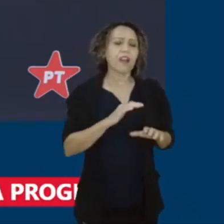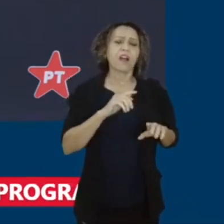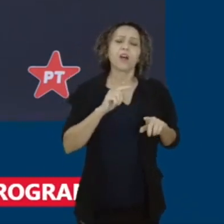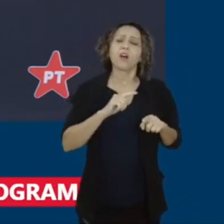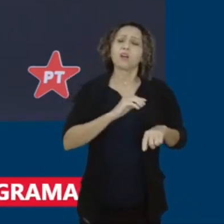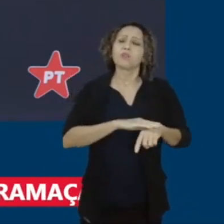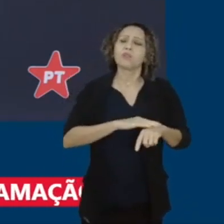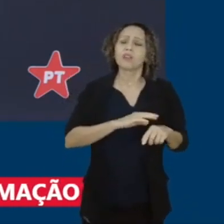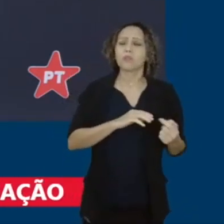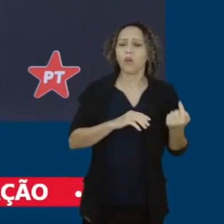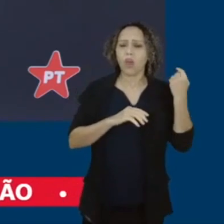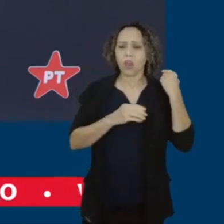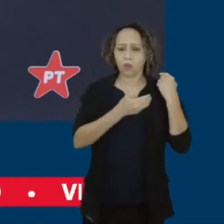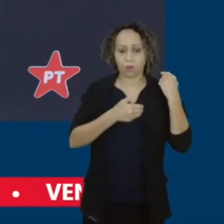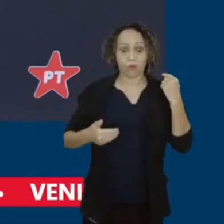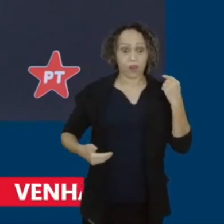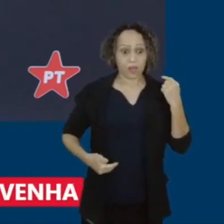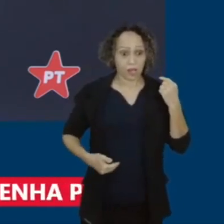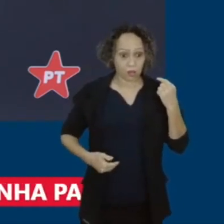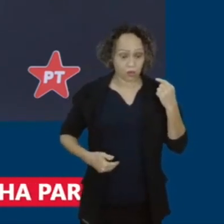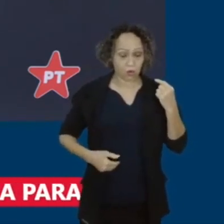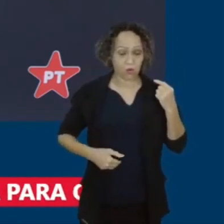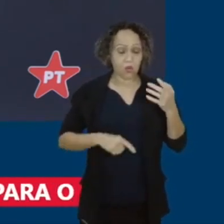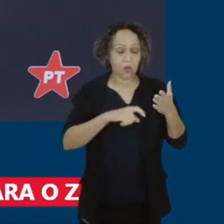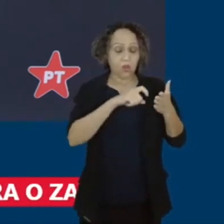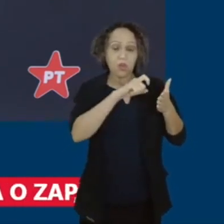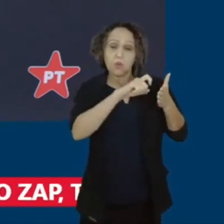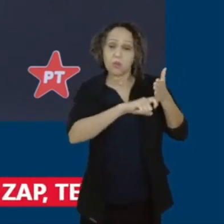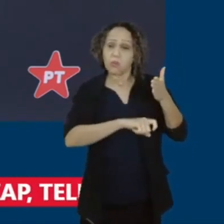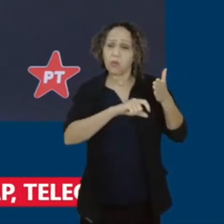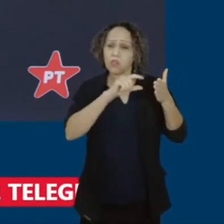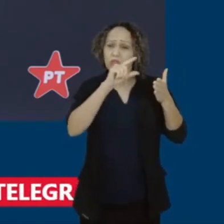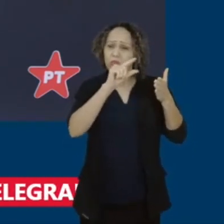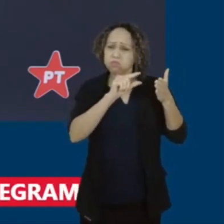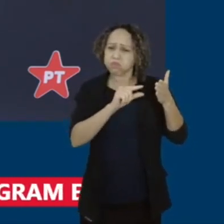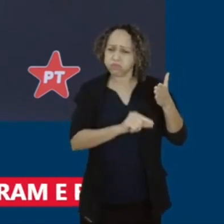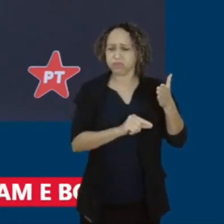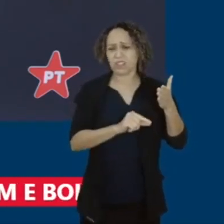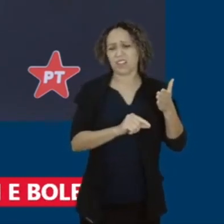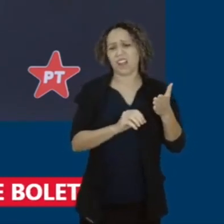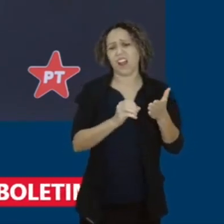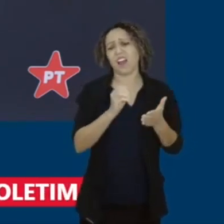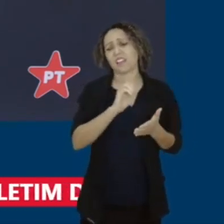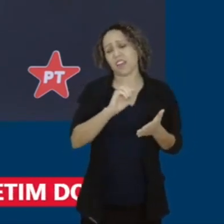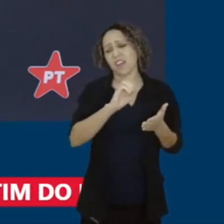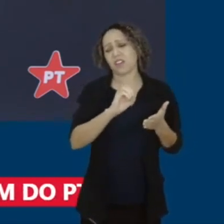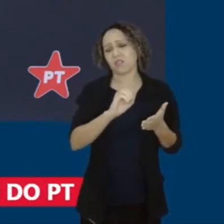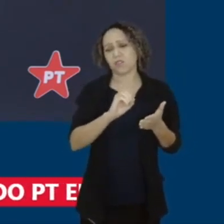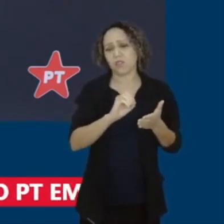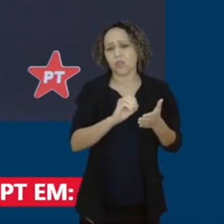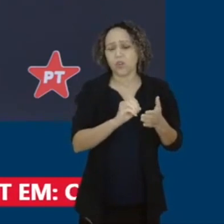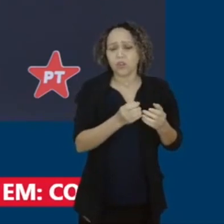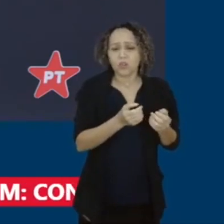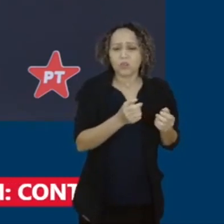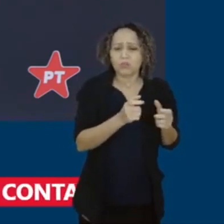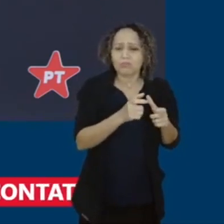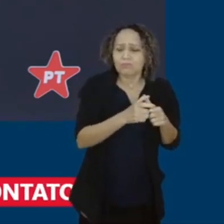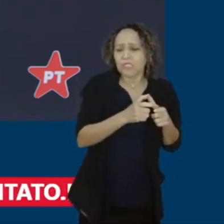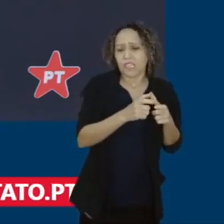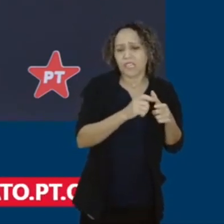a zero o imposto do microempresário, imposto estadual. E do médio empresário, de 18% eu baixei